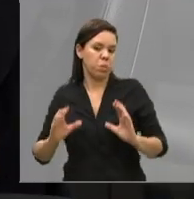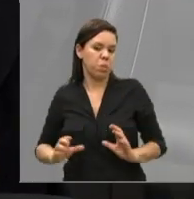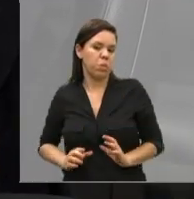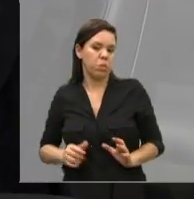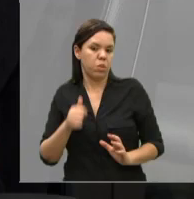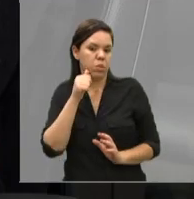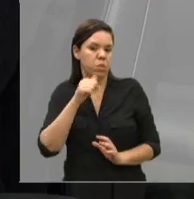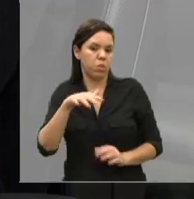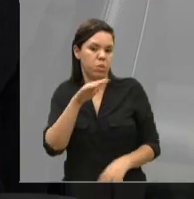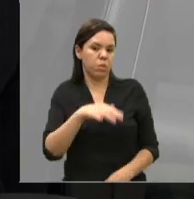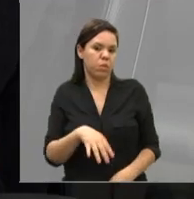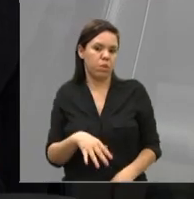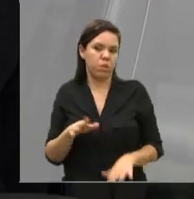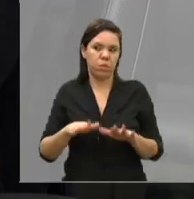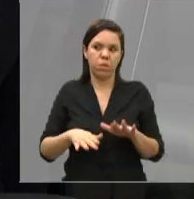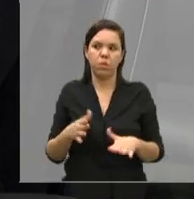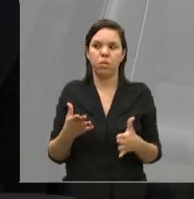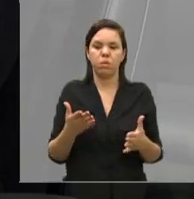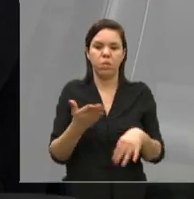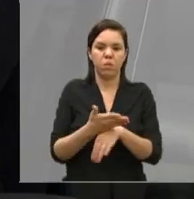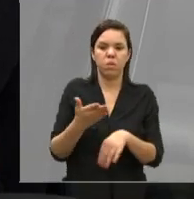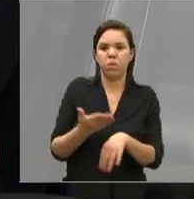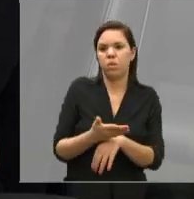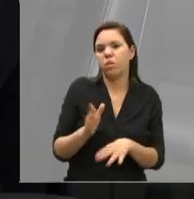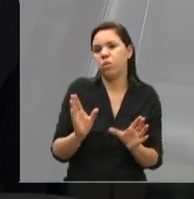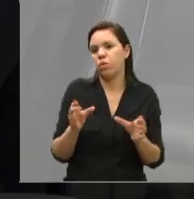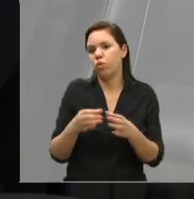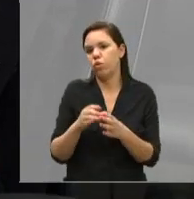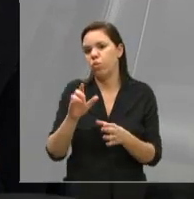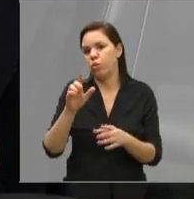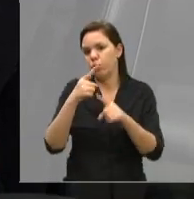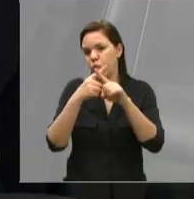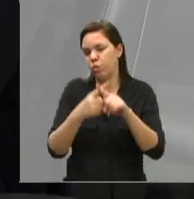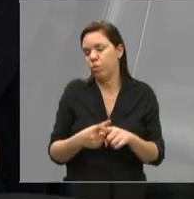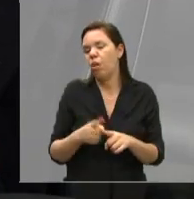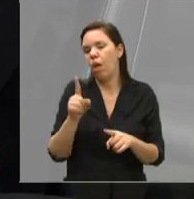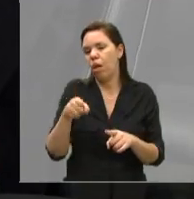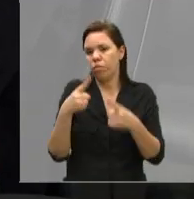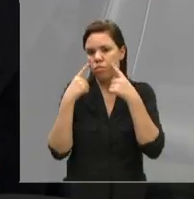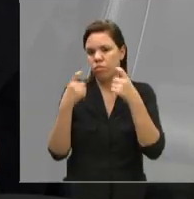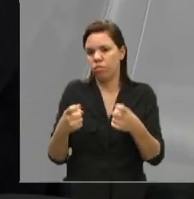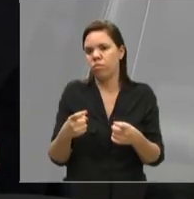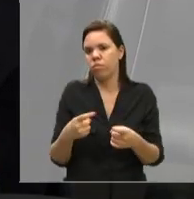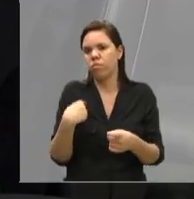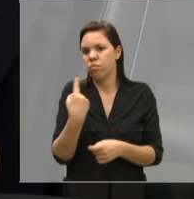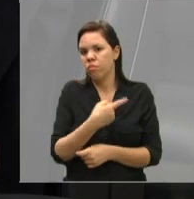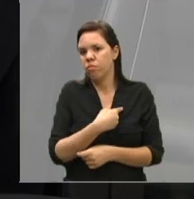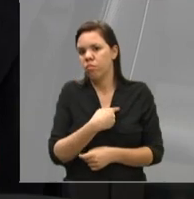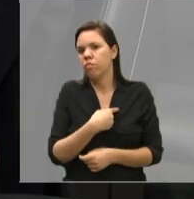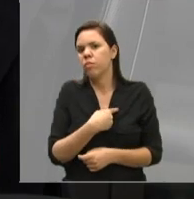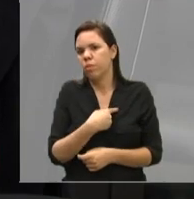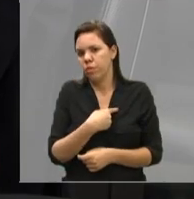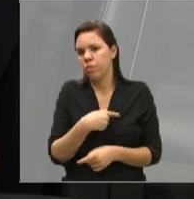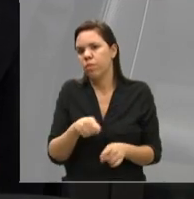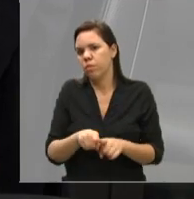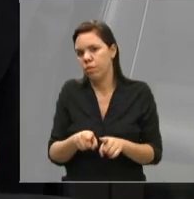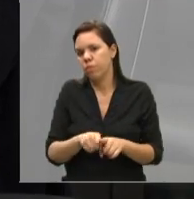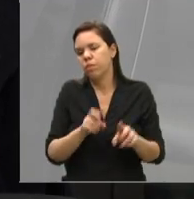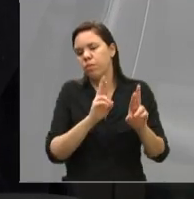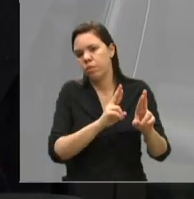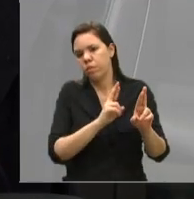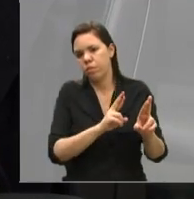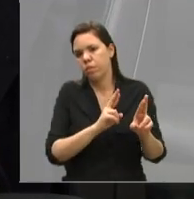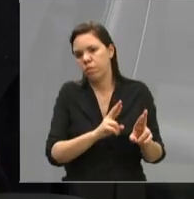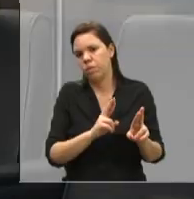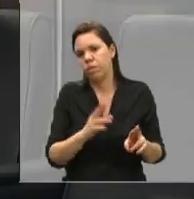se comportam, né? Muito participando de grêmios, então é bem interessante, assim, isso deixa a gente até com bastante esperança, né,